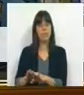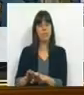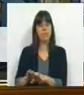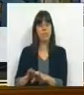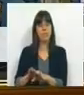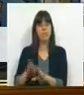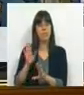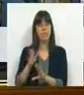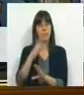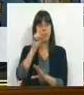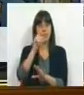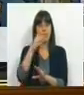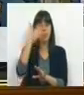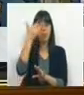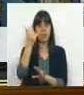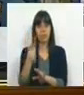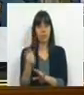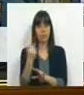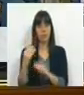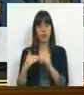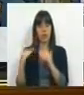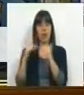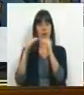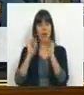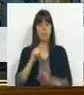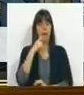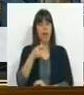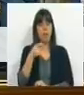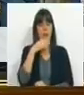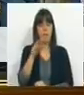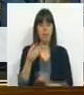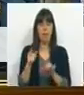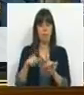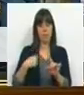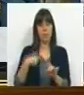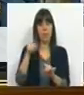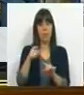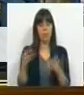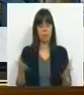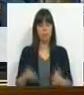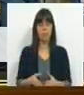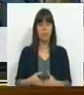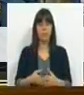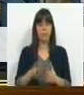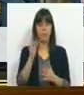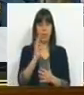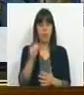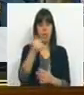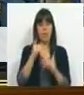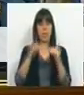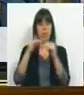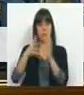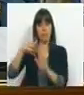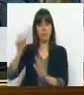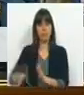o primeiro, segundo e terceiro escalão do abono de família e foi quem acabou com o quarto e quinto